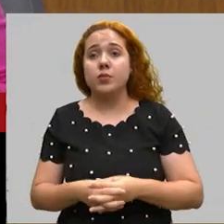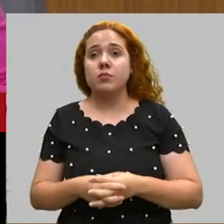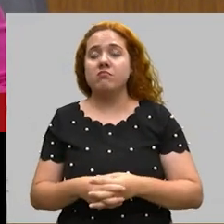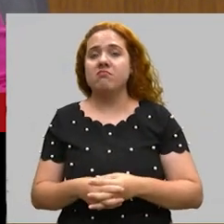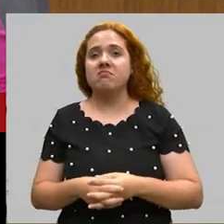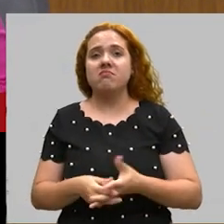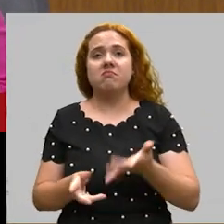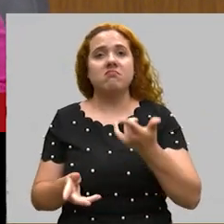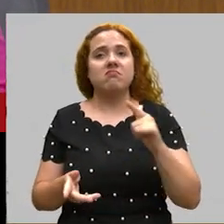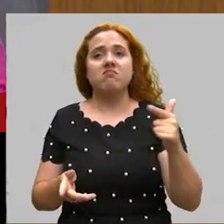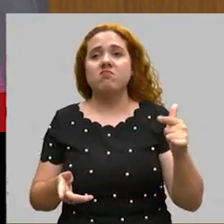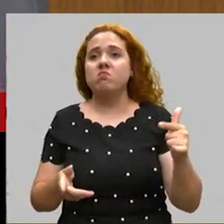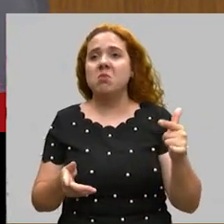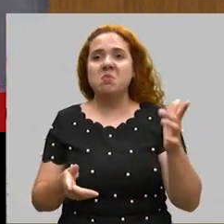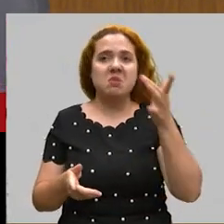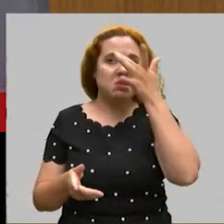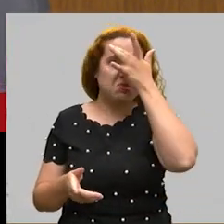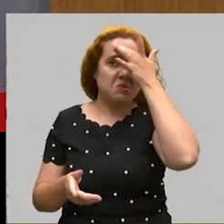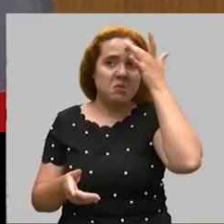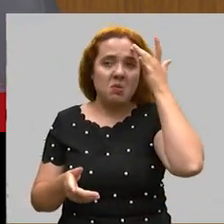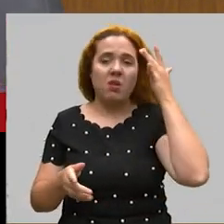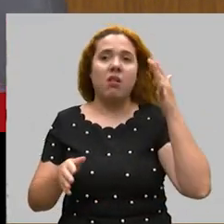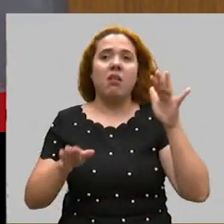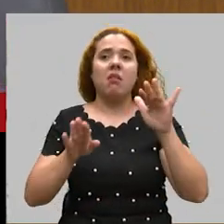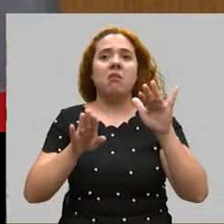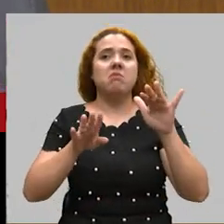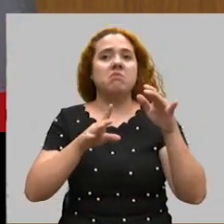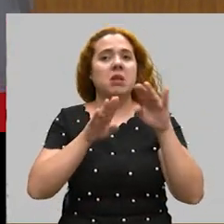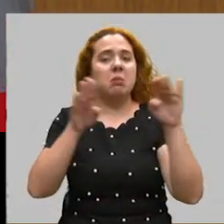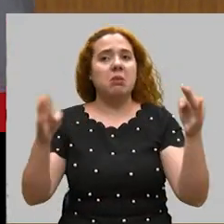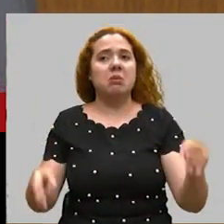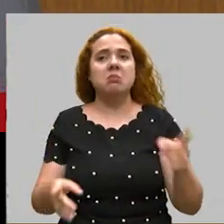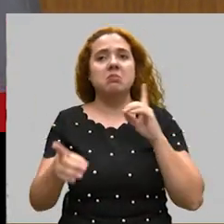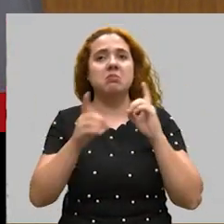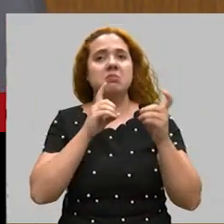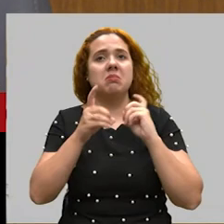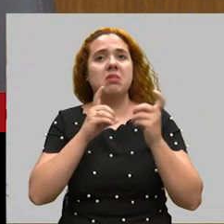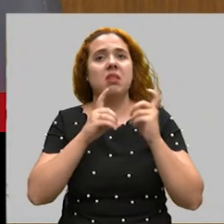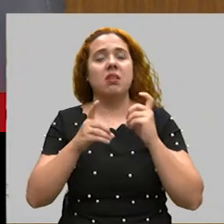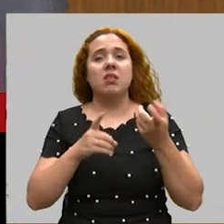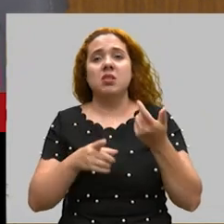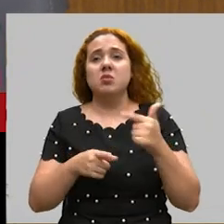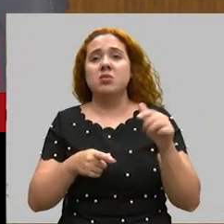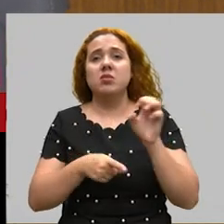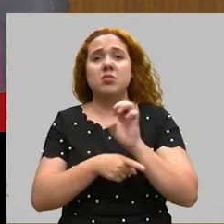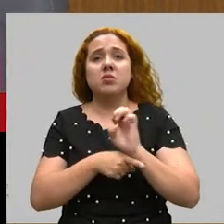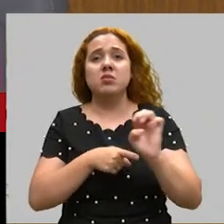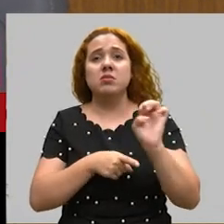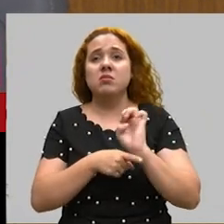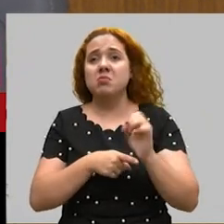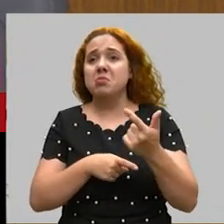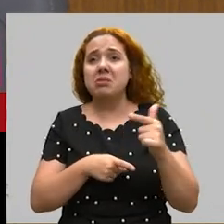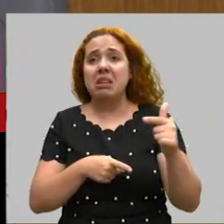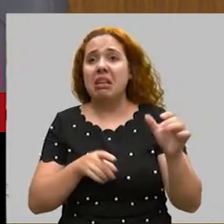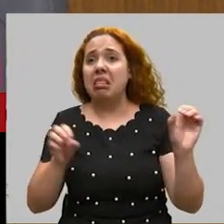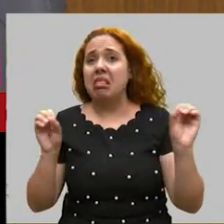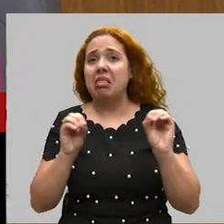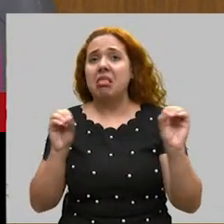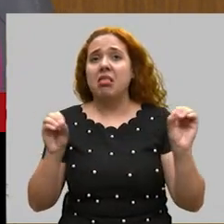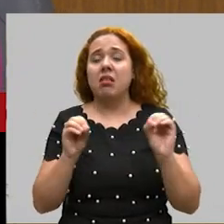temos na mesa uma pessoa do Estado né hoje que nós viemos descobrir que existe uma